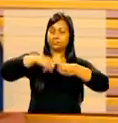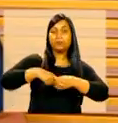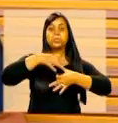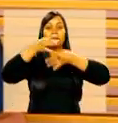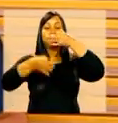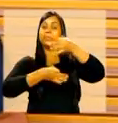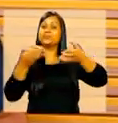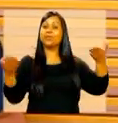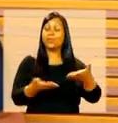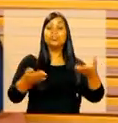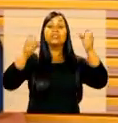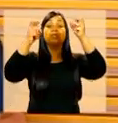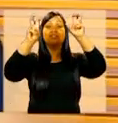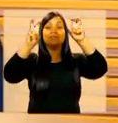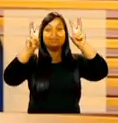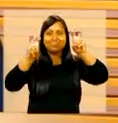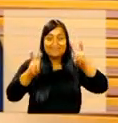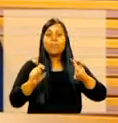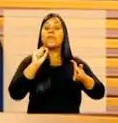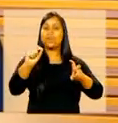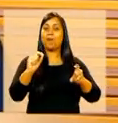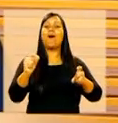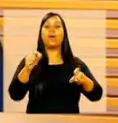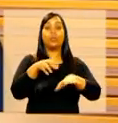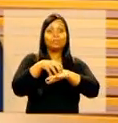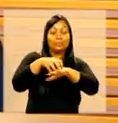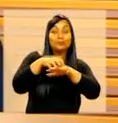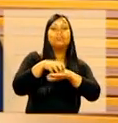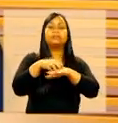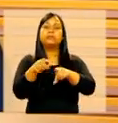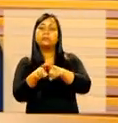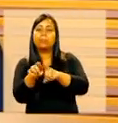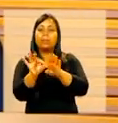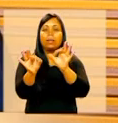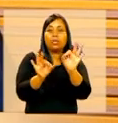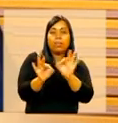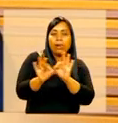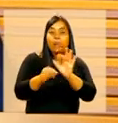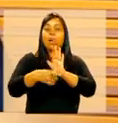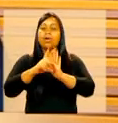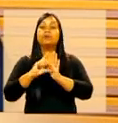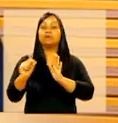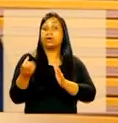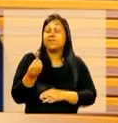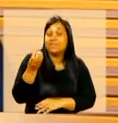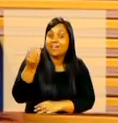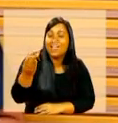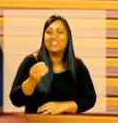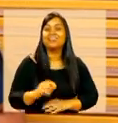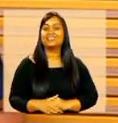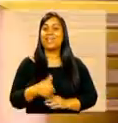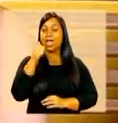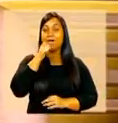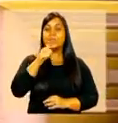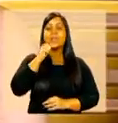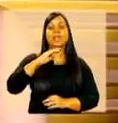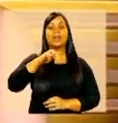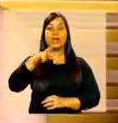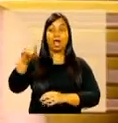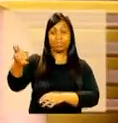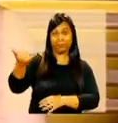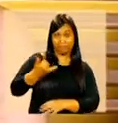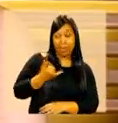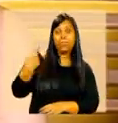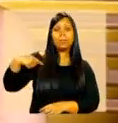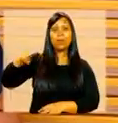De volta com o ponto de vista, hoje falando sobre turismo, planejamento de viagem. Quem vai ajudar a gente a fazer as malas é a Carla Piloni. Ô